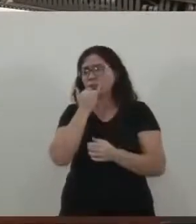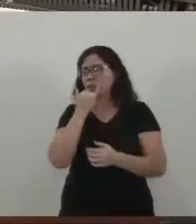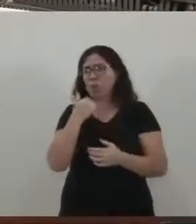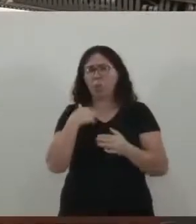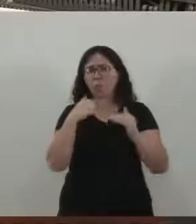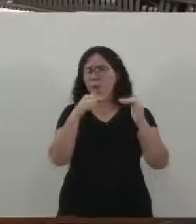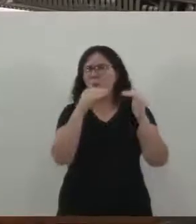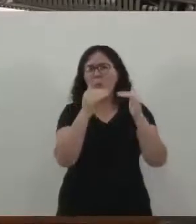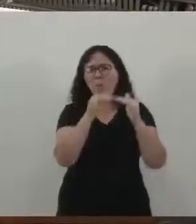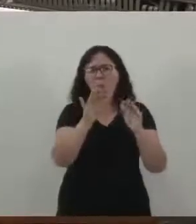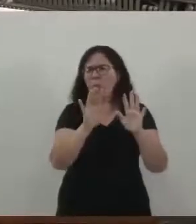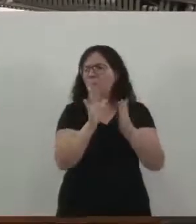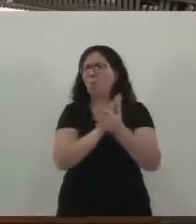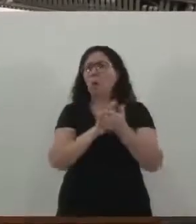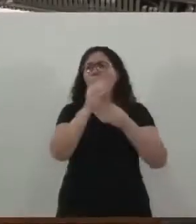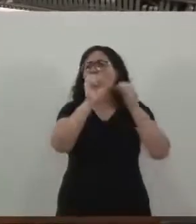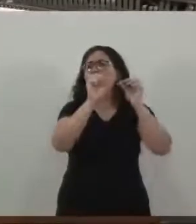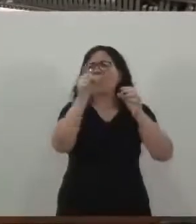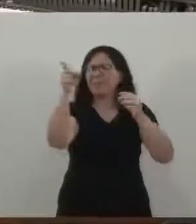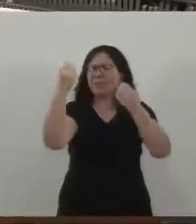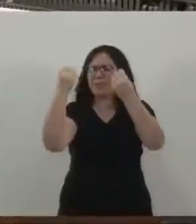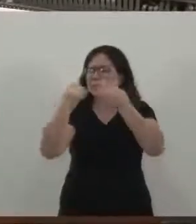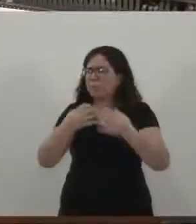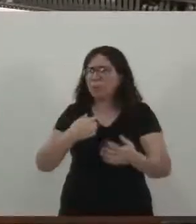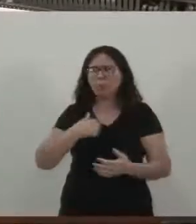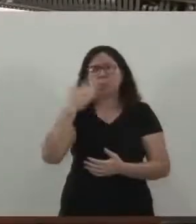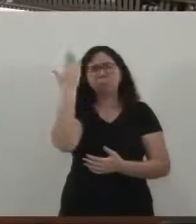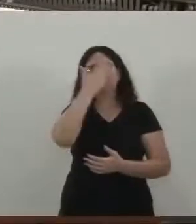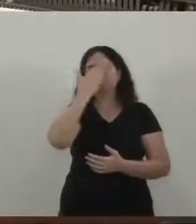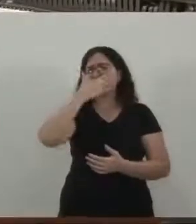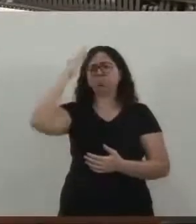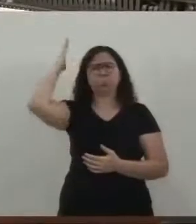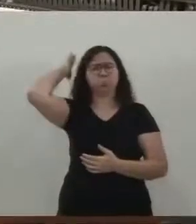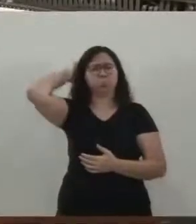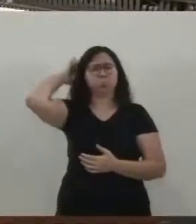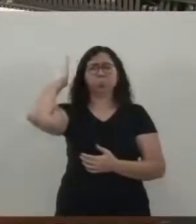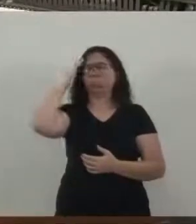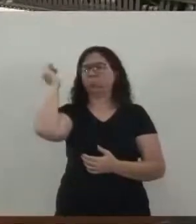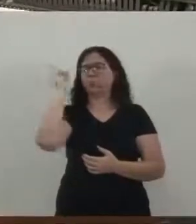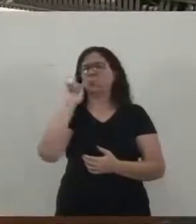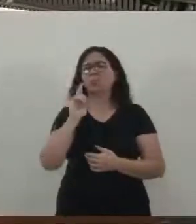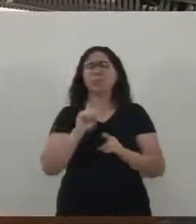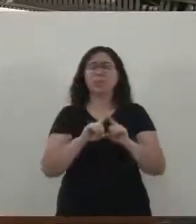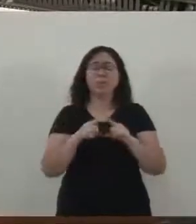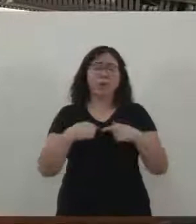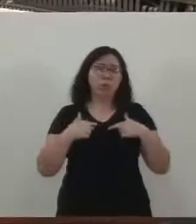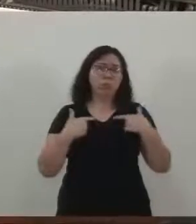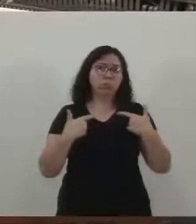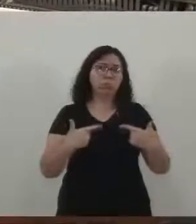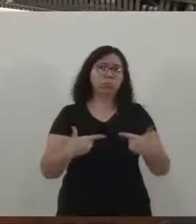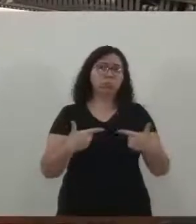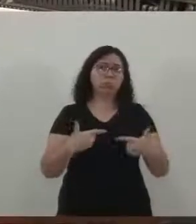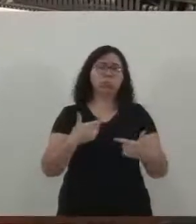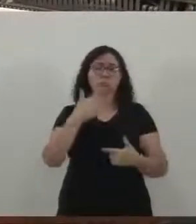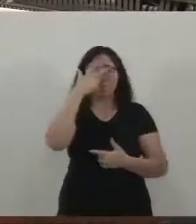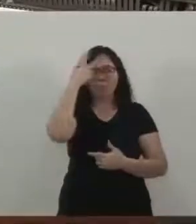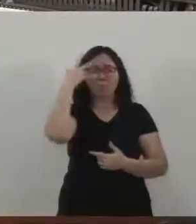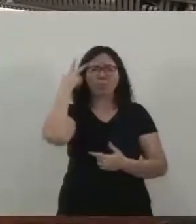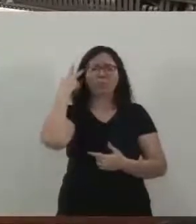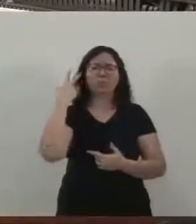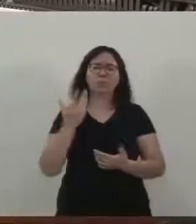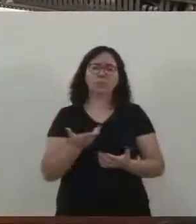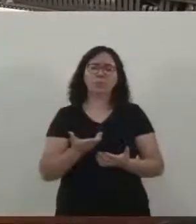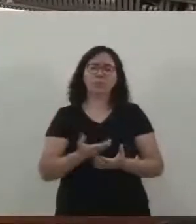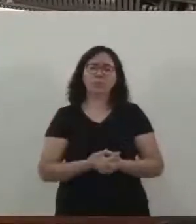com nada, não concordo com nada disso, não li essas mensagens que estão falando, mas muito cansa ver pessoas, e até engraçado, não